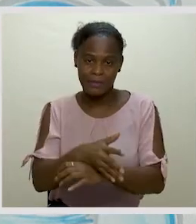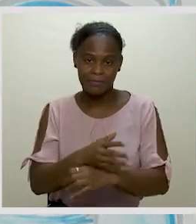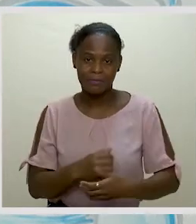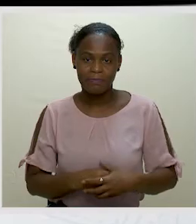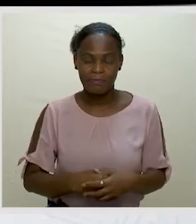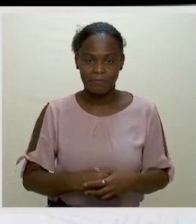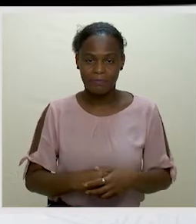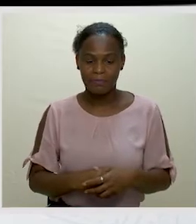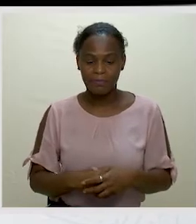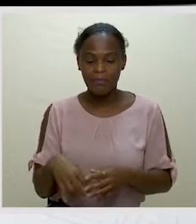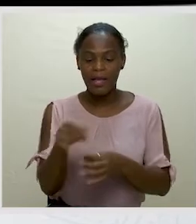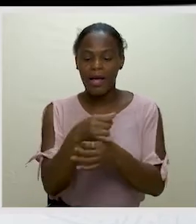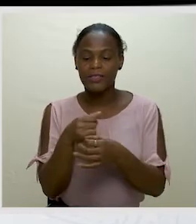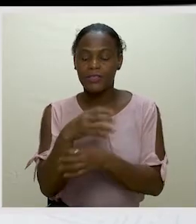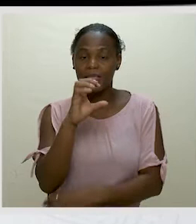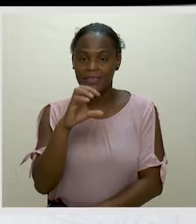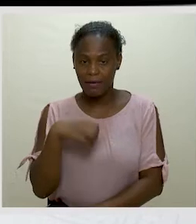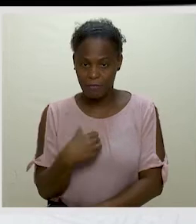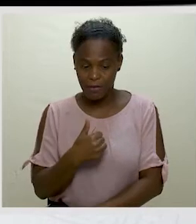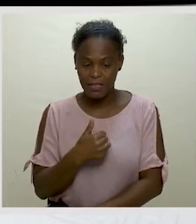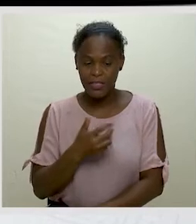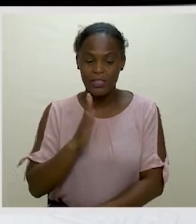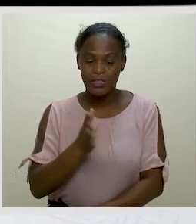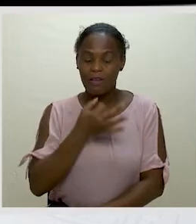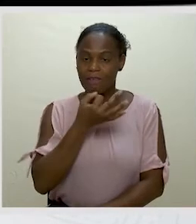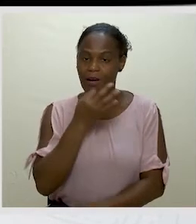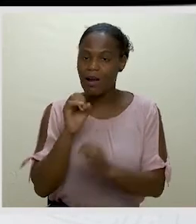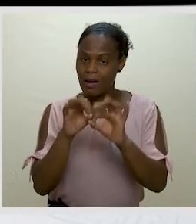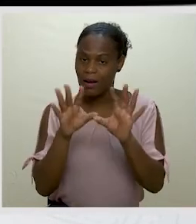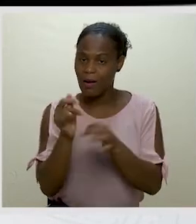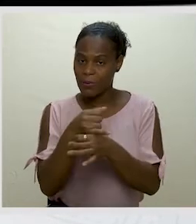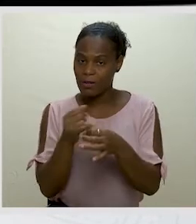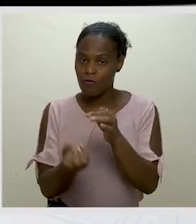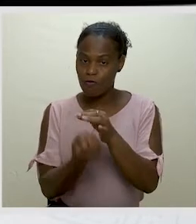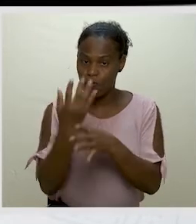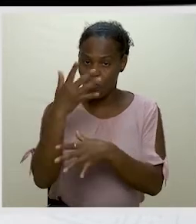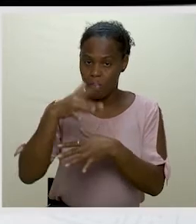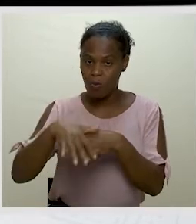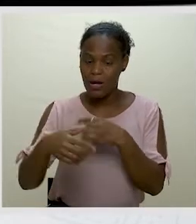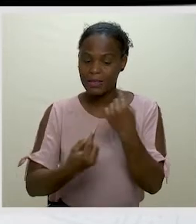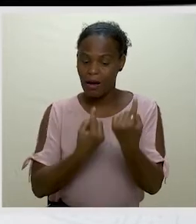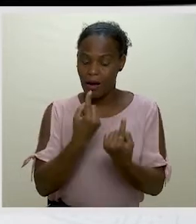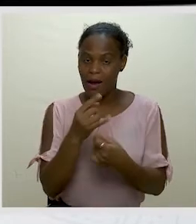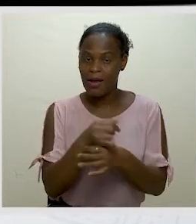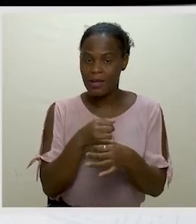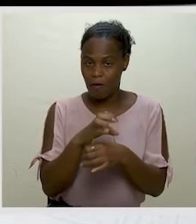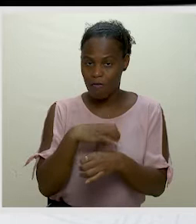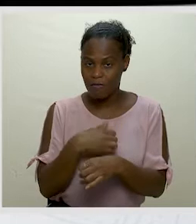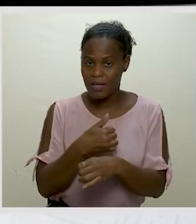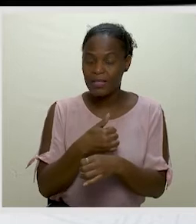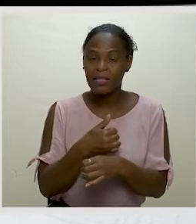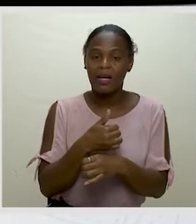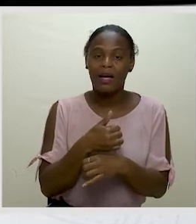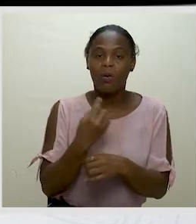seguir. As ilhas de Cabo Verde, falando, claro, da Ilha do Fogo, é uma delas, das ilhas de Cabo Verde, não é assim? As ilhas